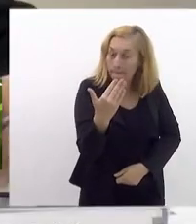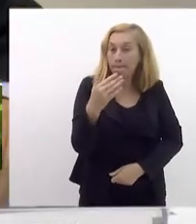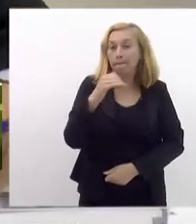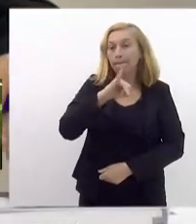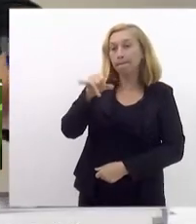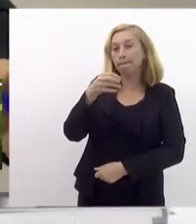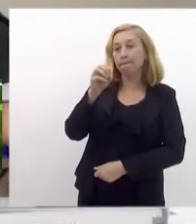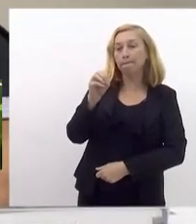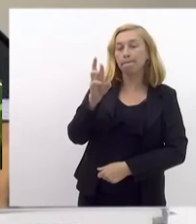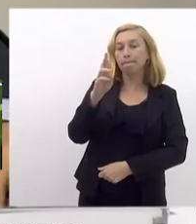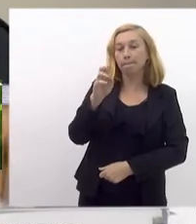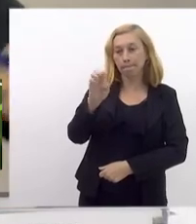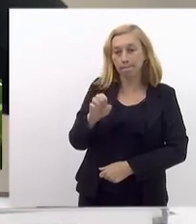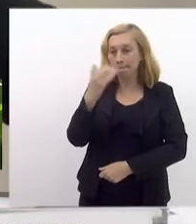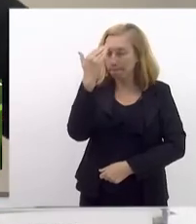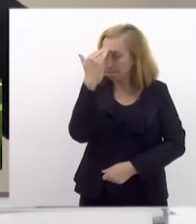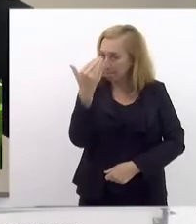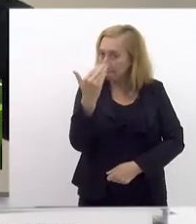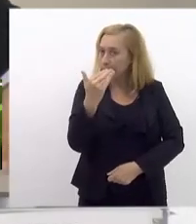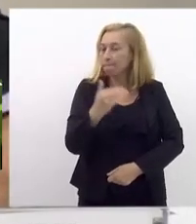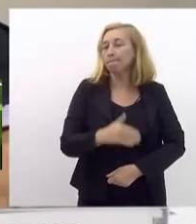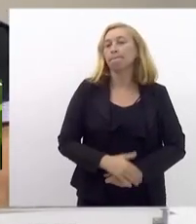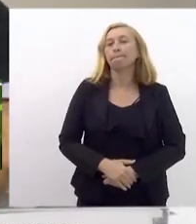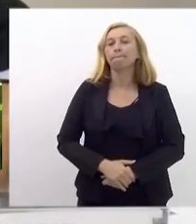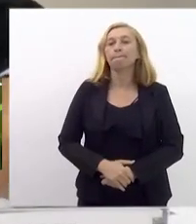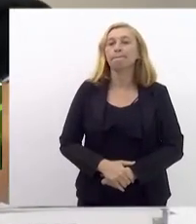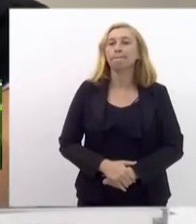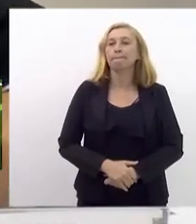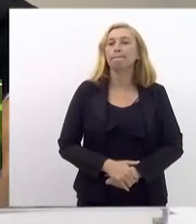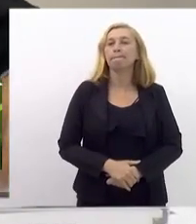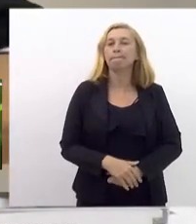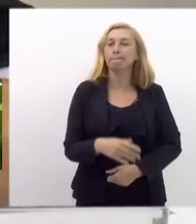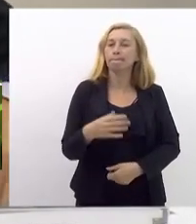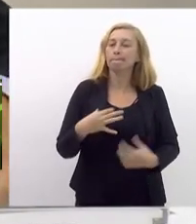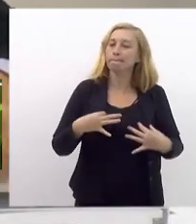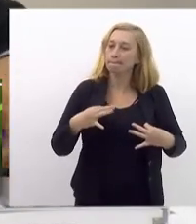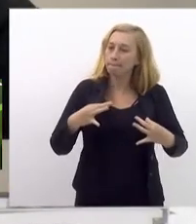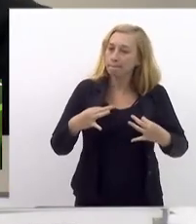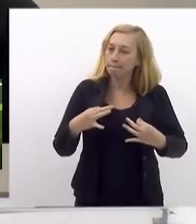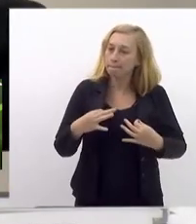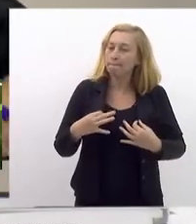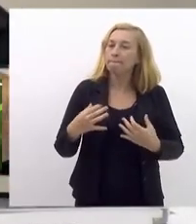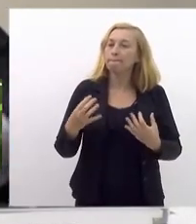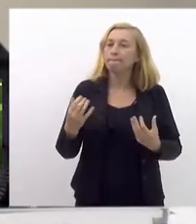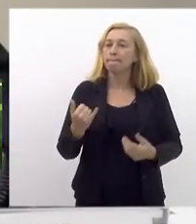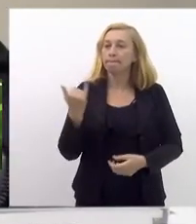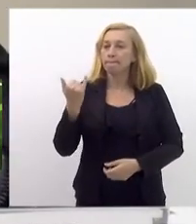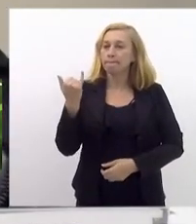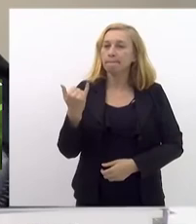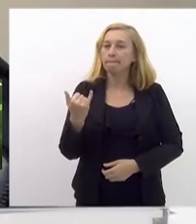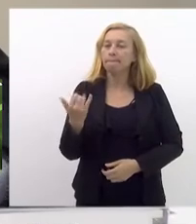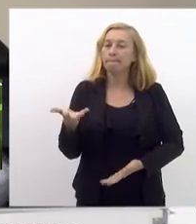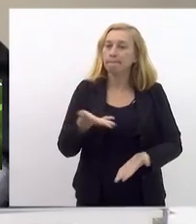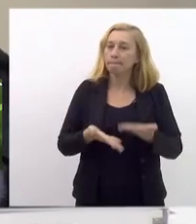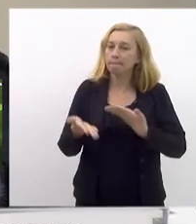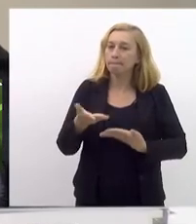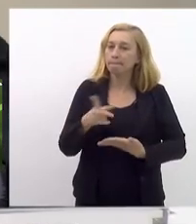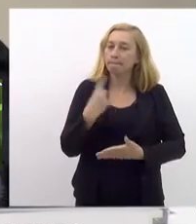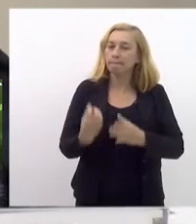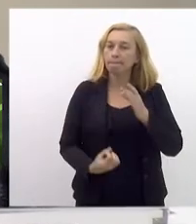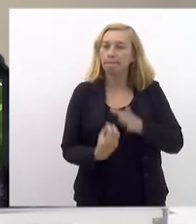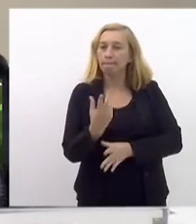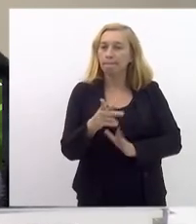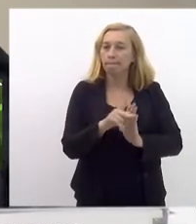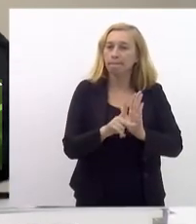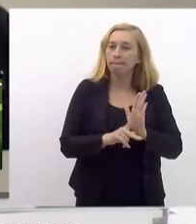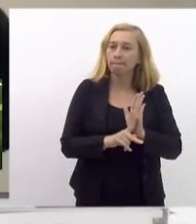Jorge Bittar, e agradeço muito a sua disponibilidade, que tem sido intensa, colaborando conosco aí na construção desse projeto